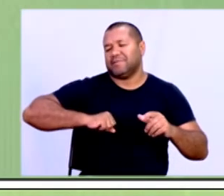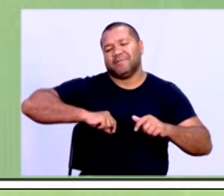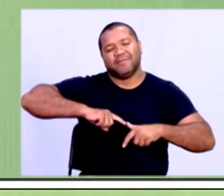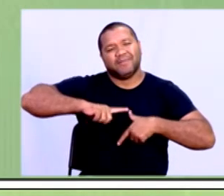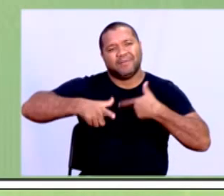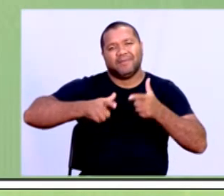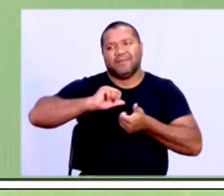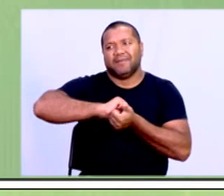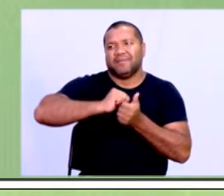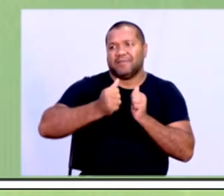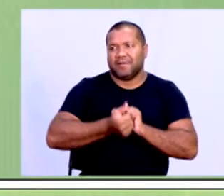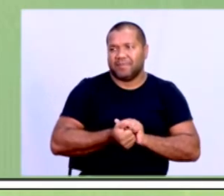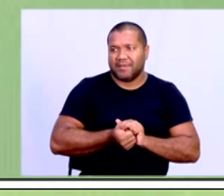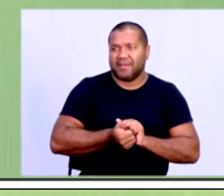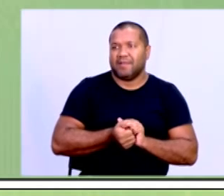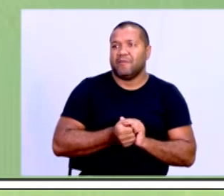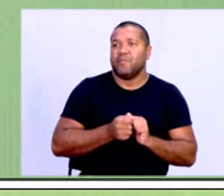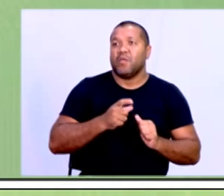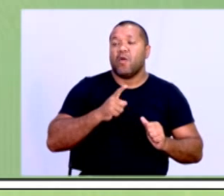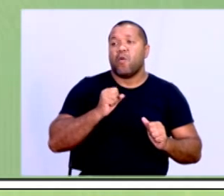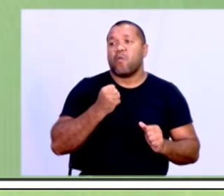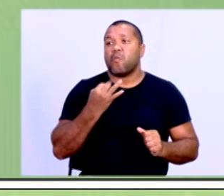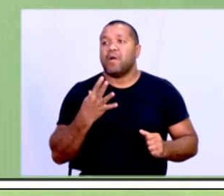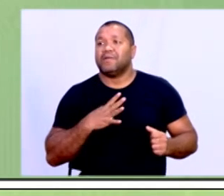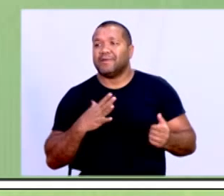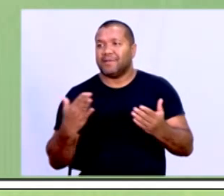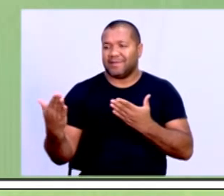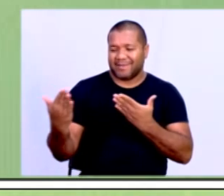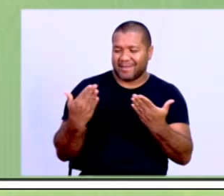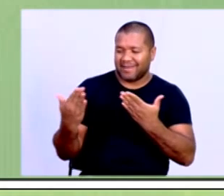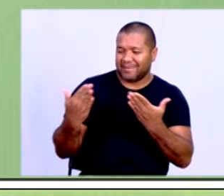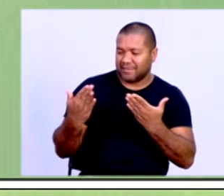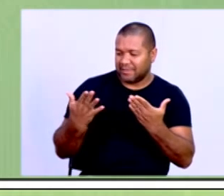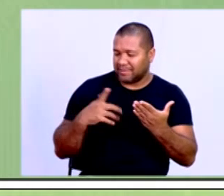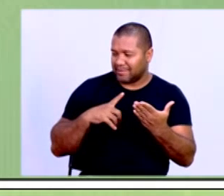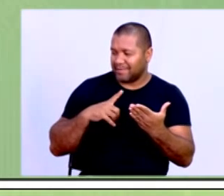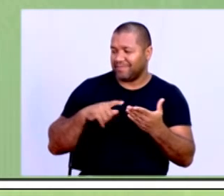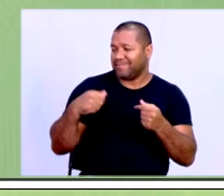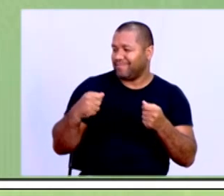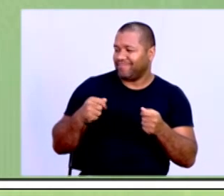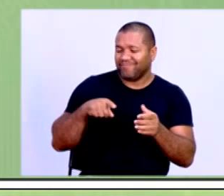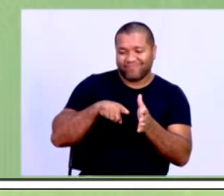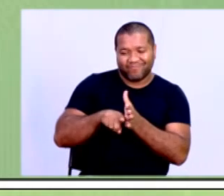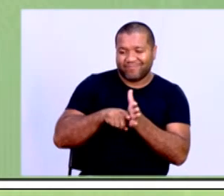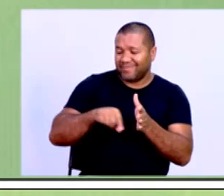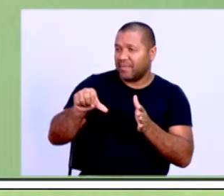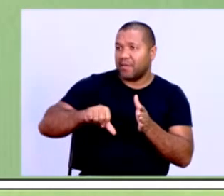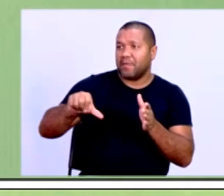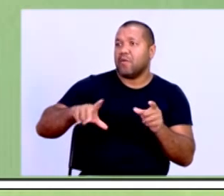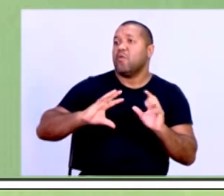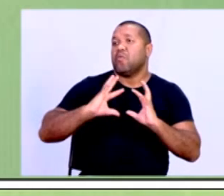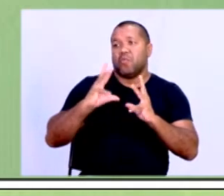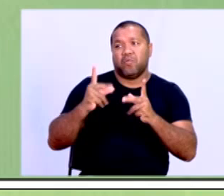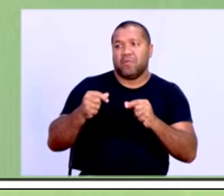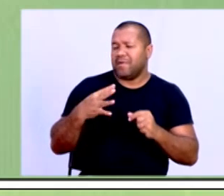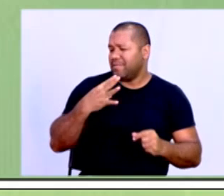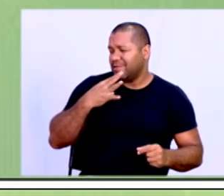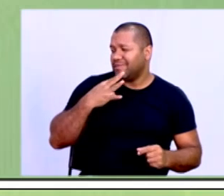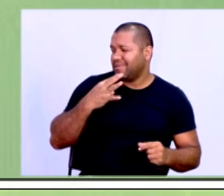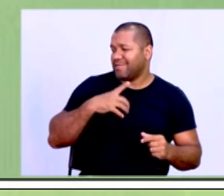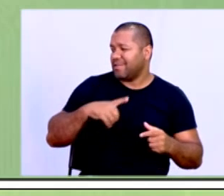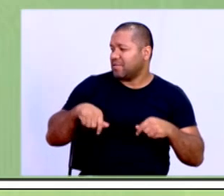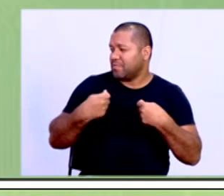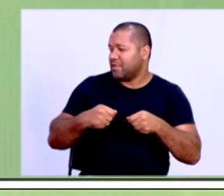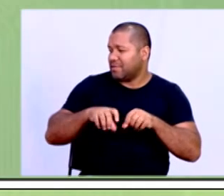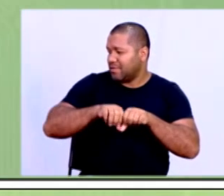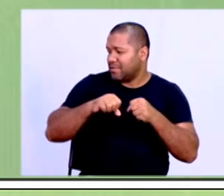executadas, quando a análise dos requisitos não foi bem feita e você não conhece todos os requisitos